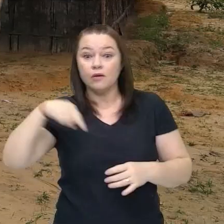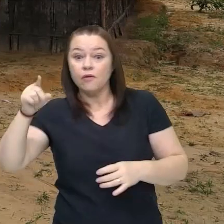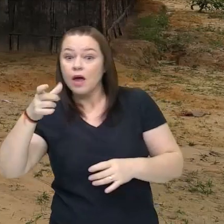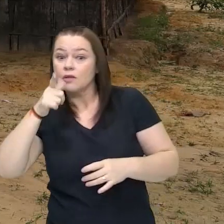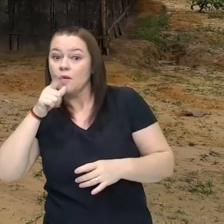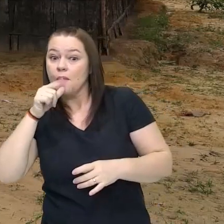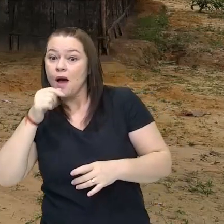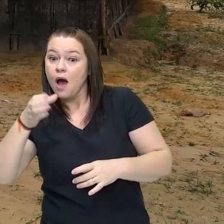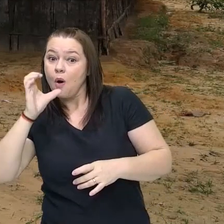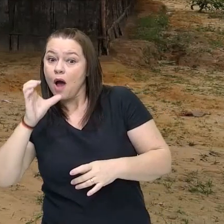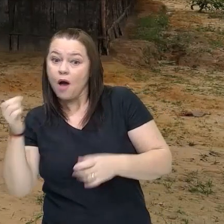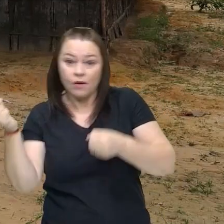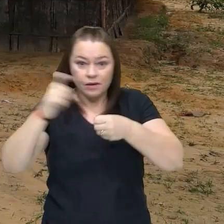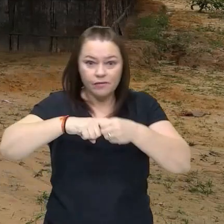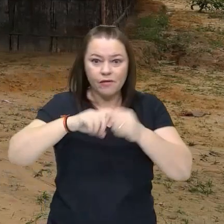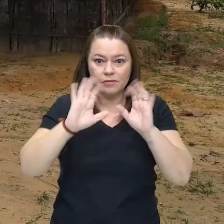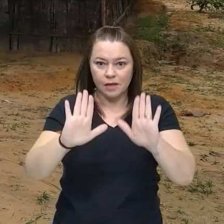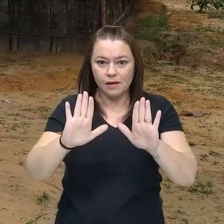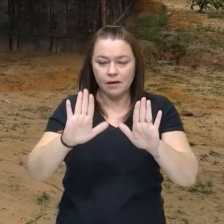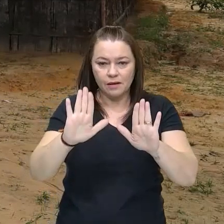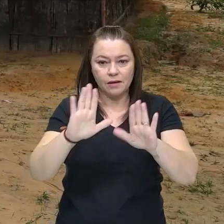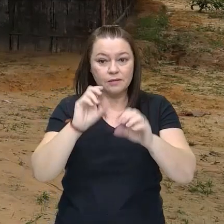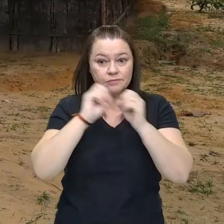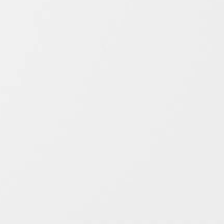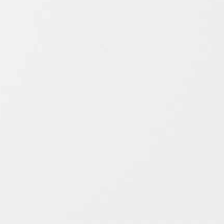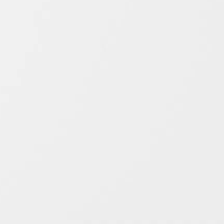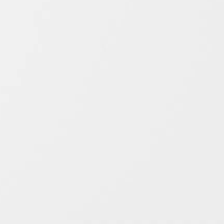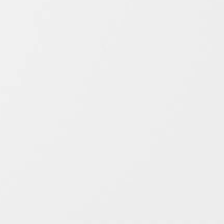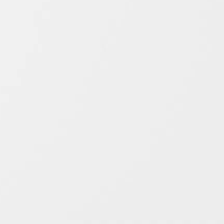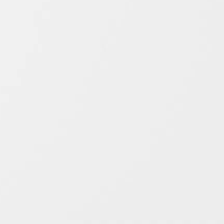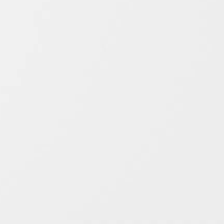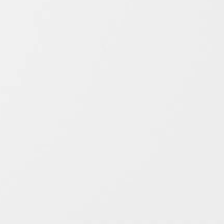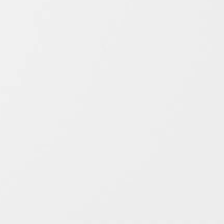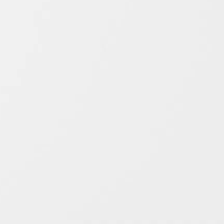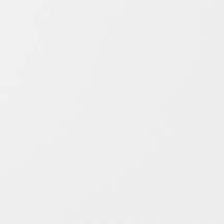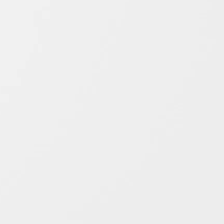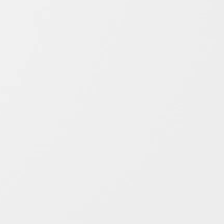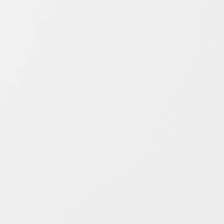volto. Fiquem espertos.